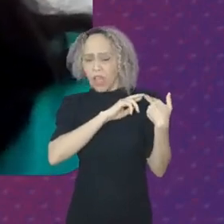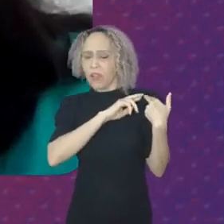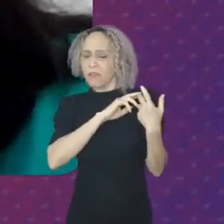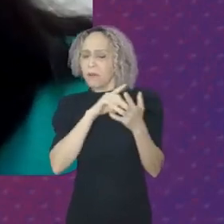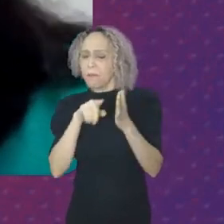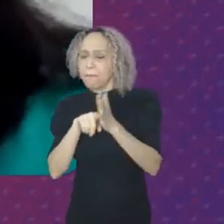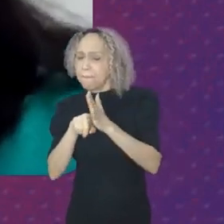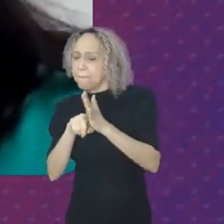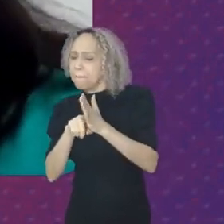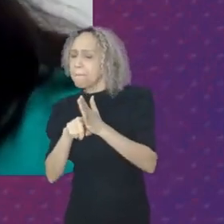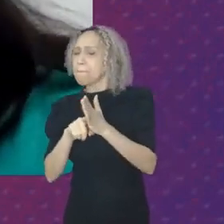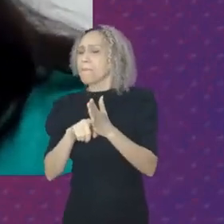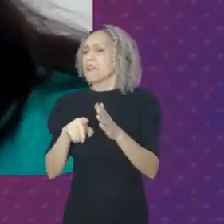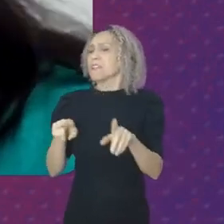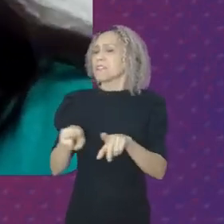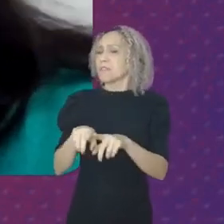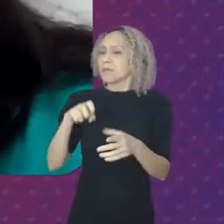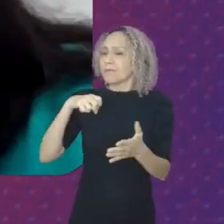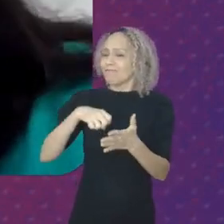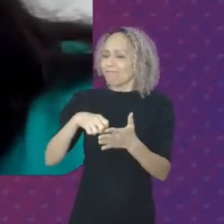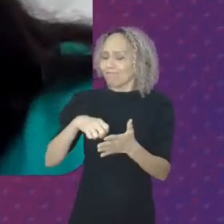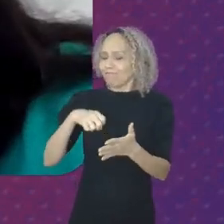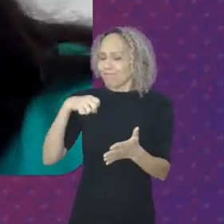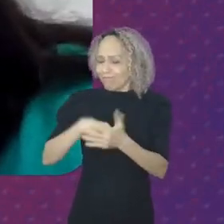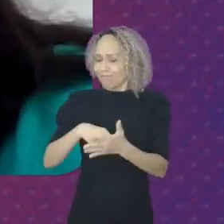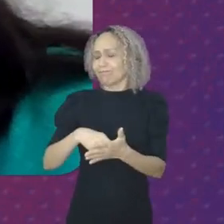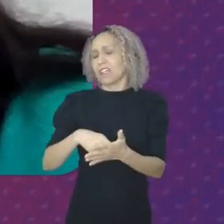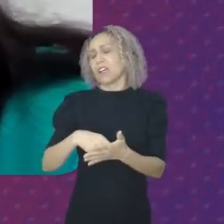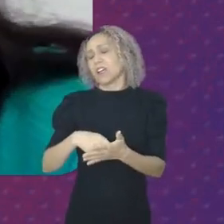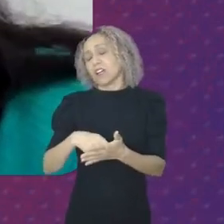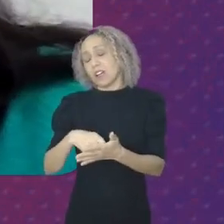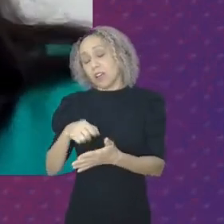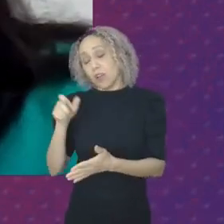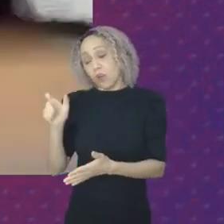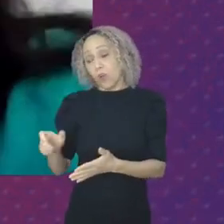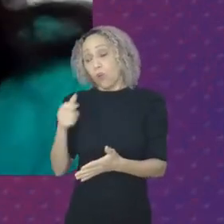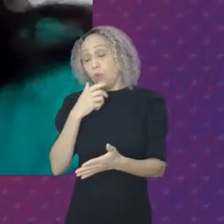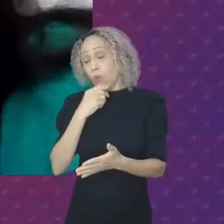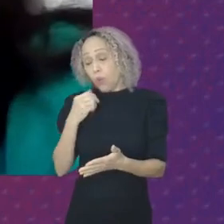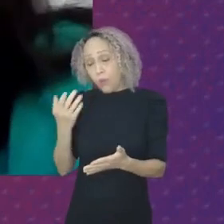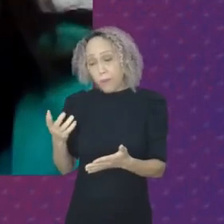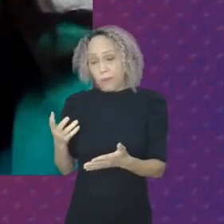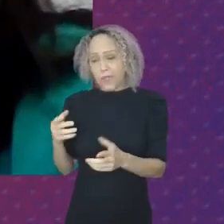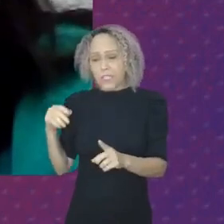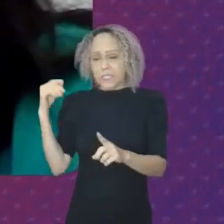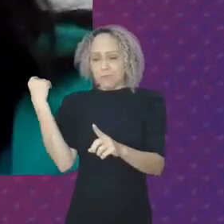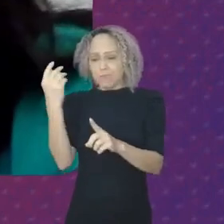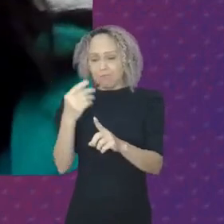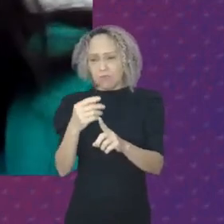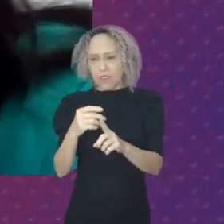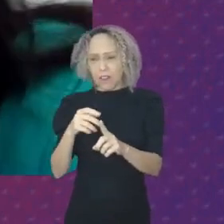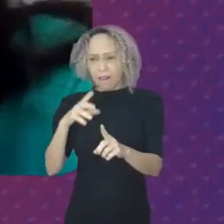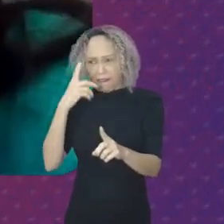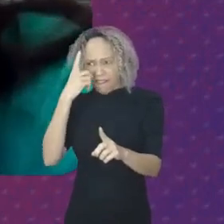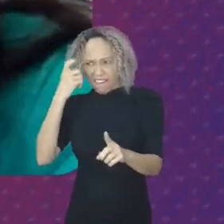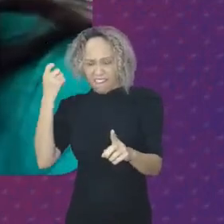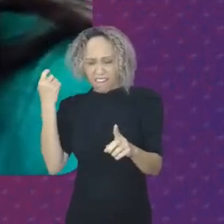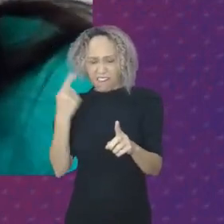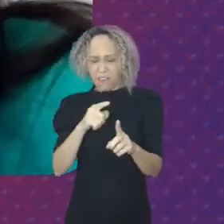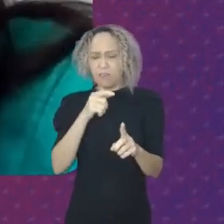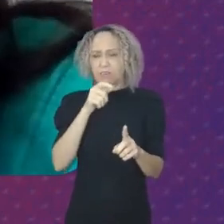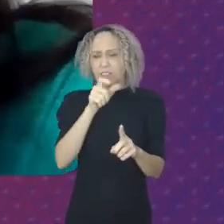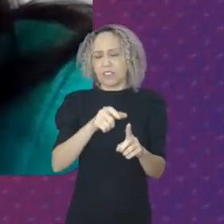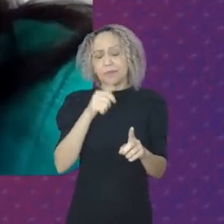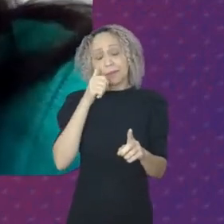de forma preventiva também a questão do feminicídio, né? Que tem sido, infelizmente, uma mácula